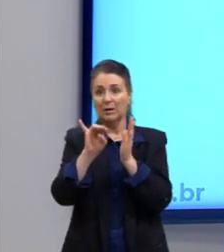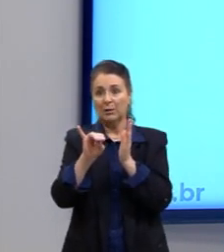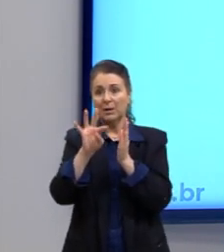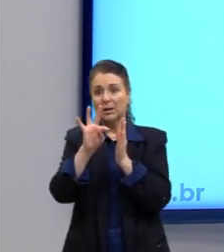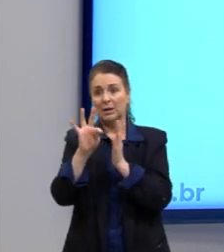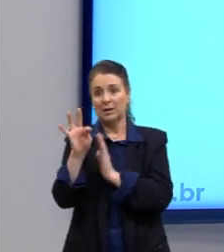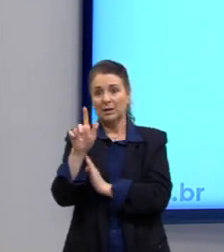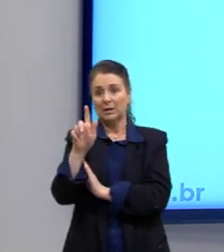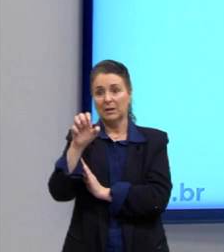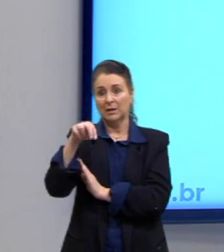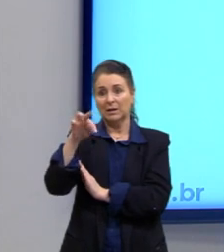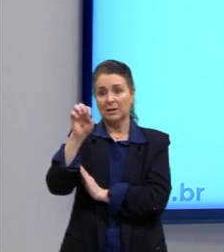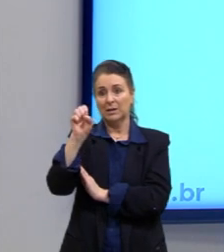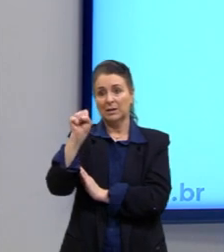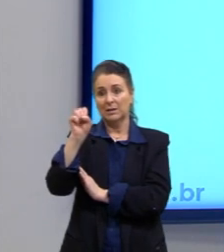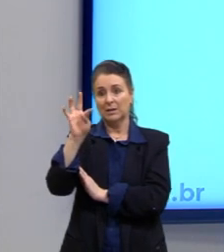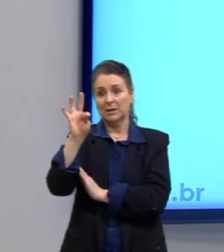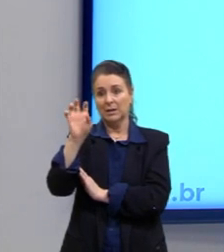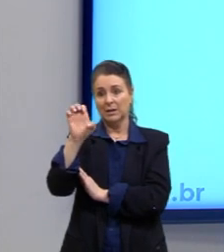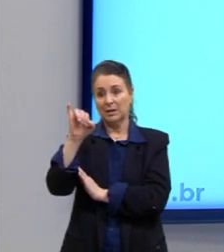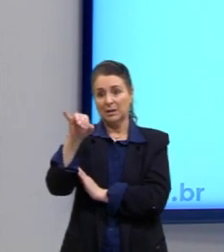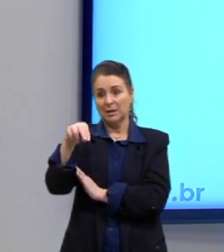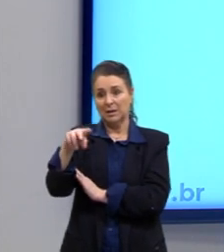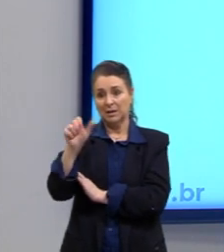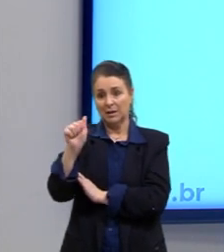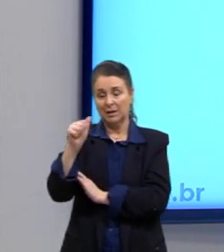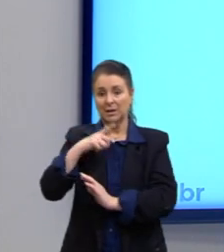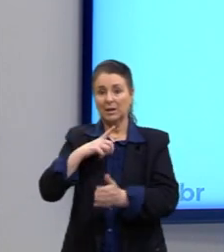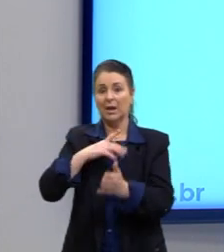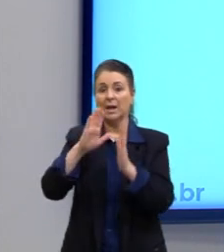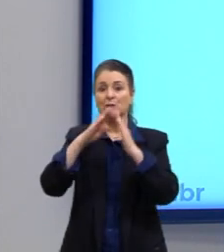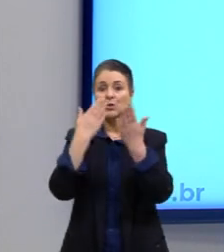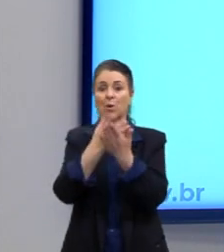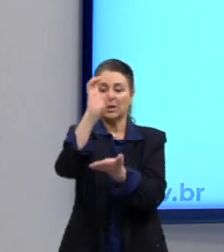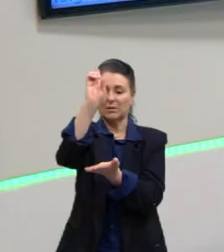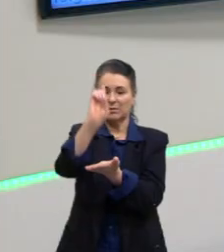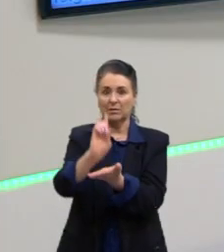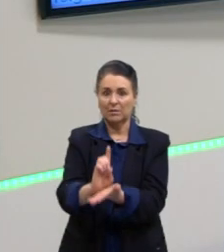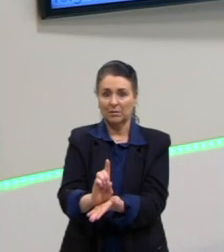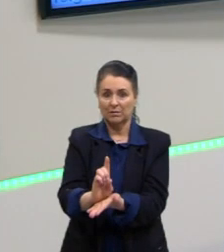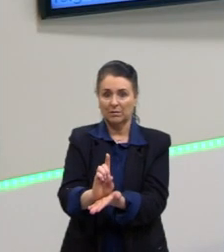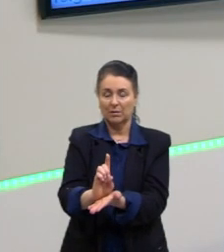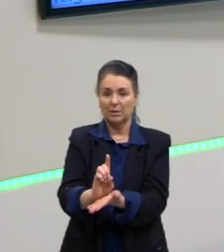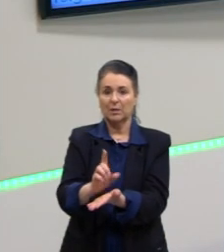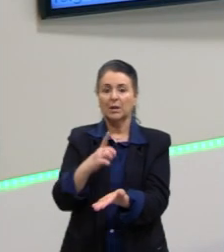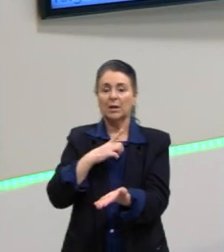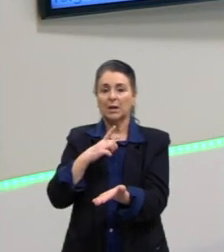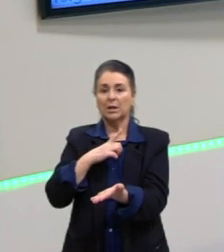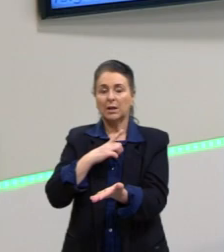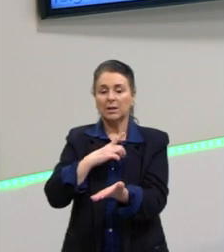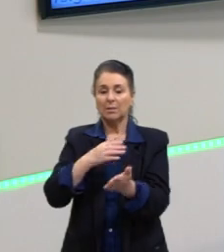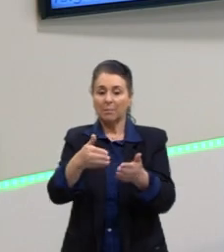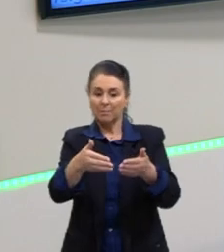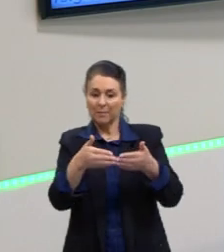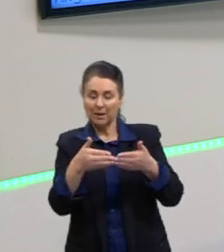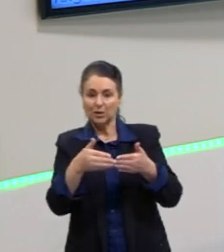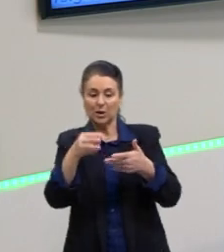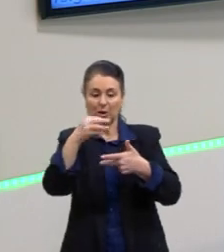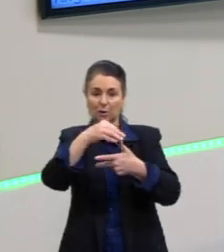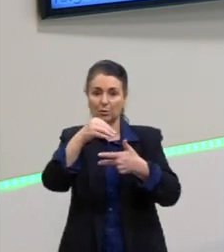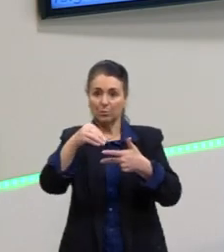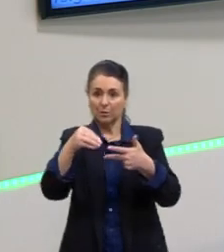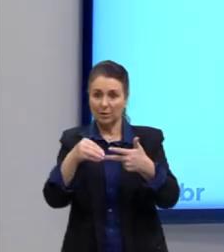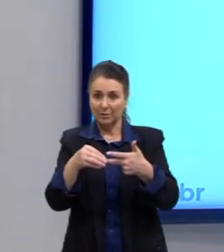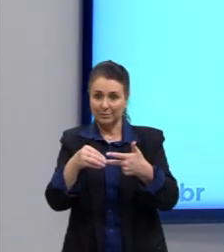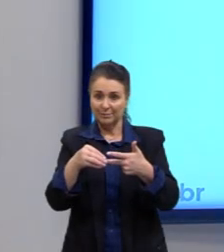Então essa é importante também para você saber aprofundar um pouquinho mais sobre os jogos de linguagem que geralmente é pedido no Enem e aí nós